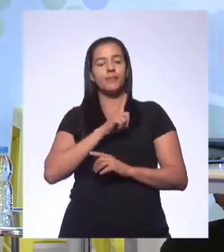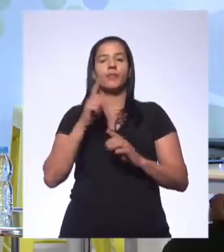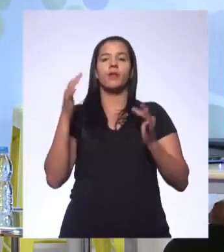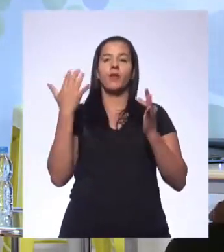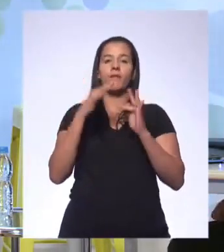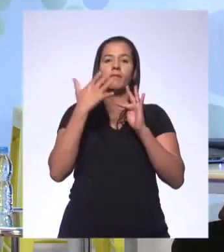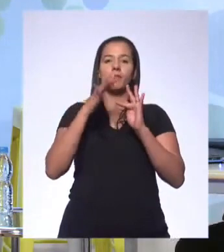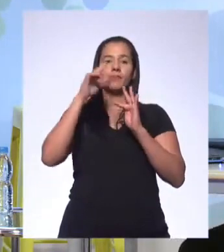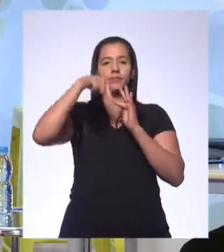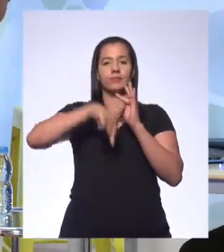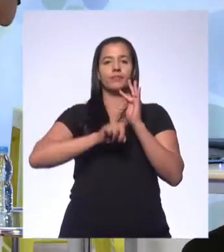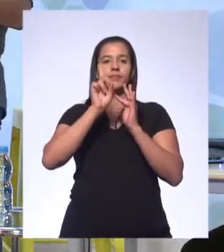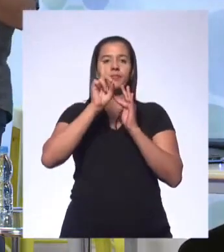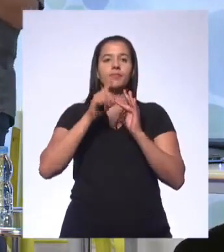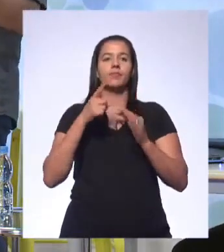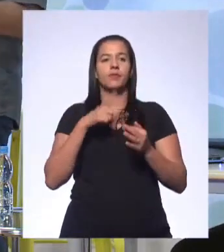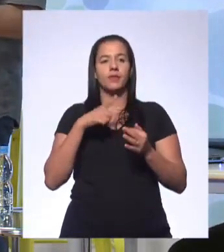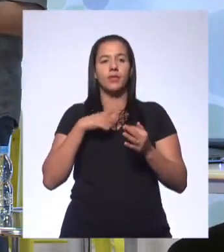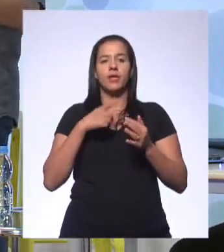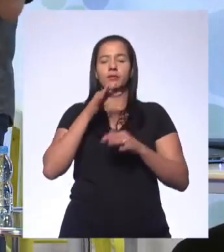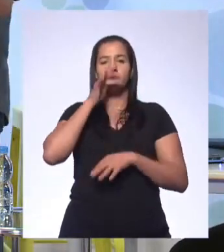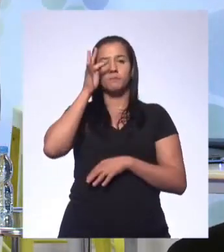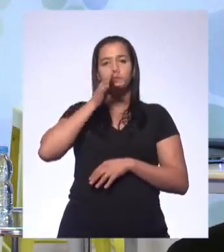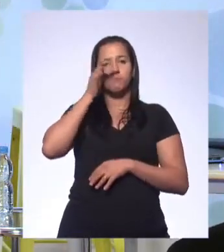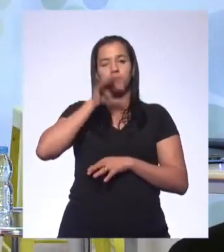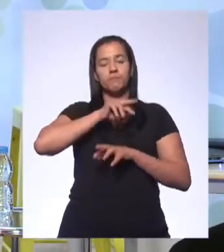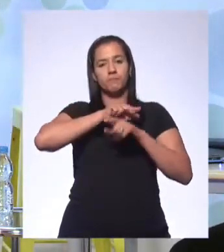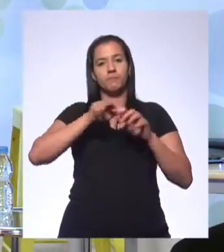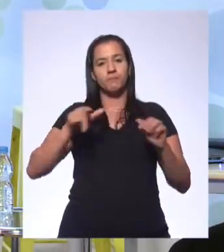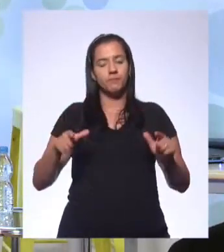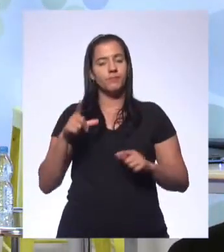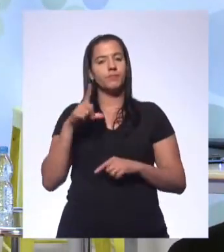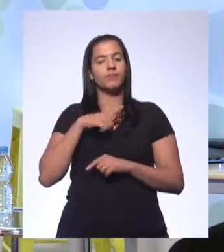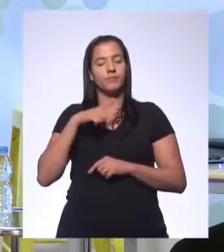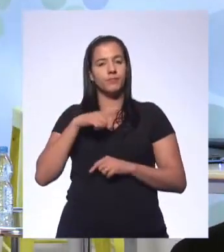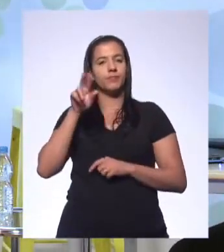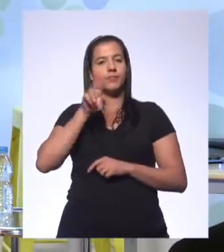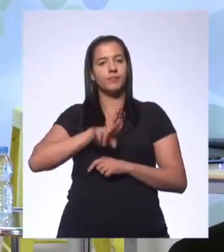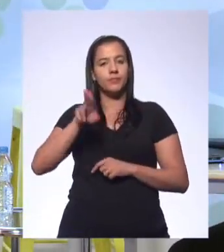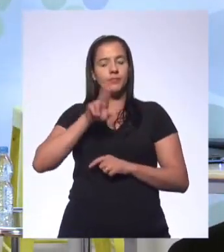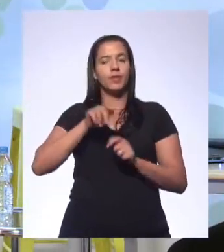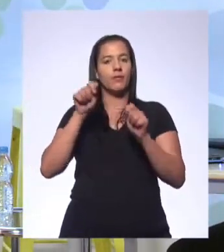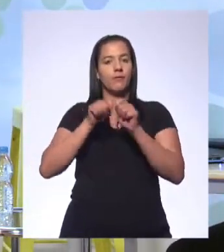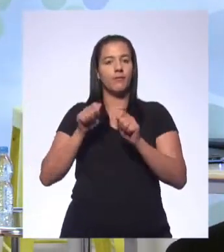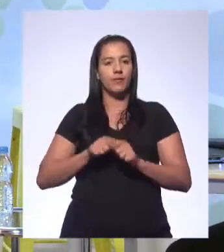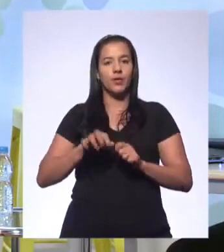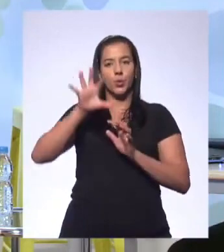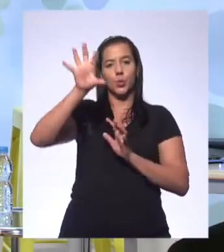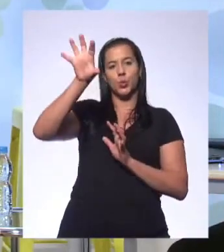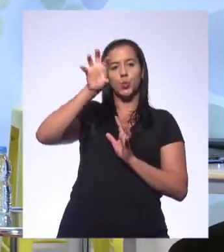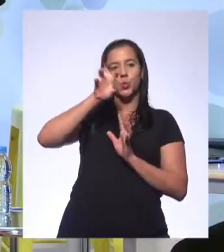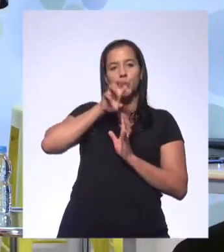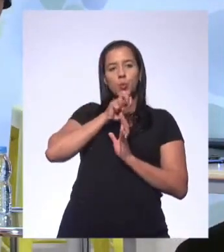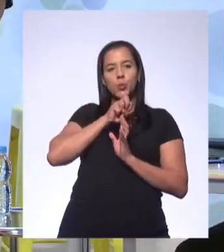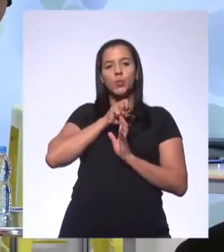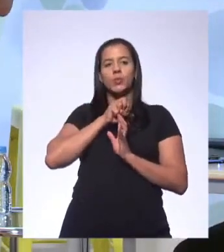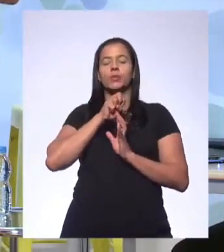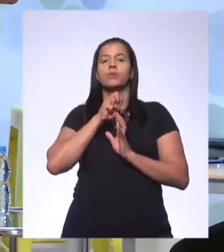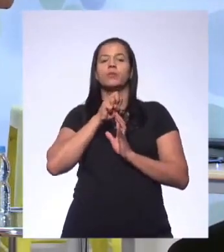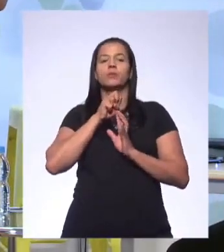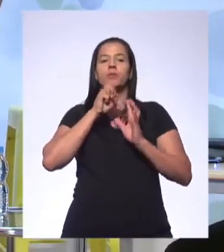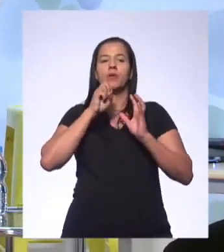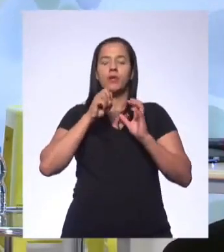derivado aí da fotossíntese, na qual as plantas elas realizam a fotossíntese, absorvem o gás carbônico do ar,